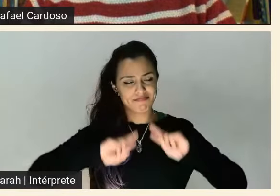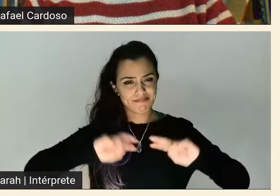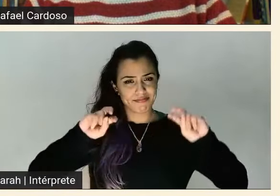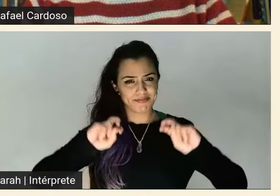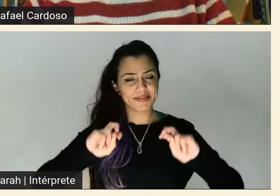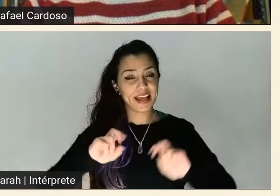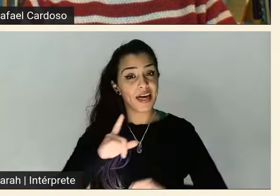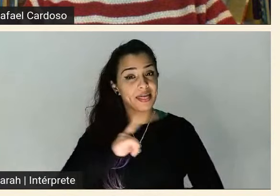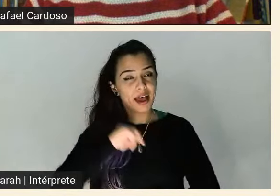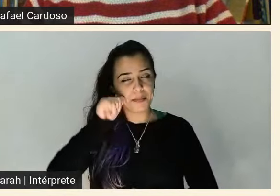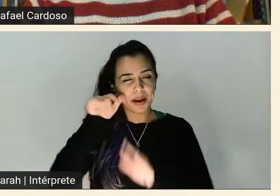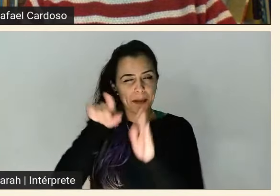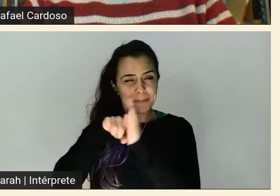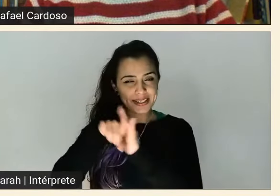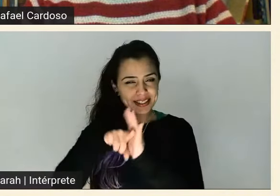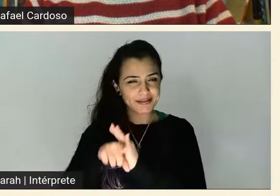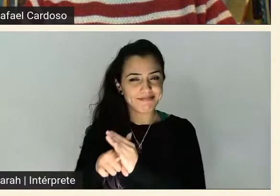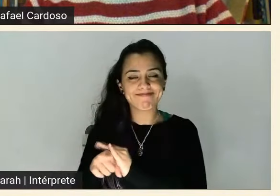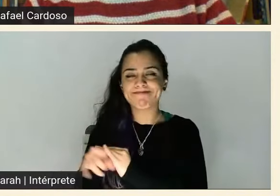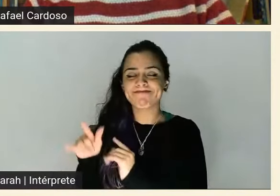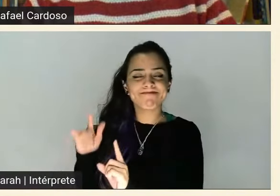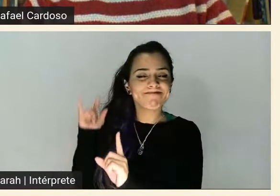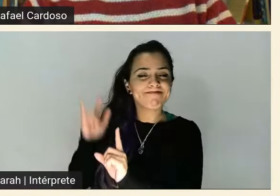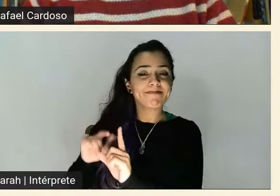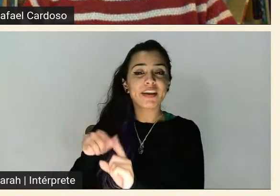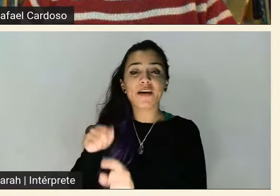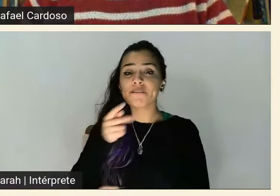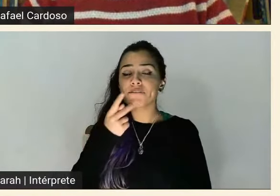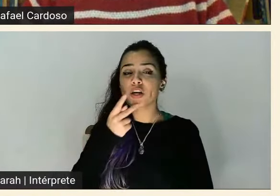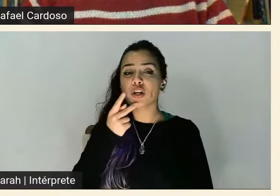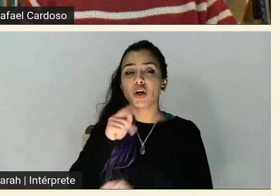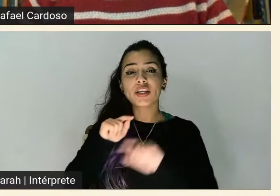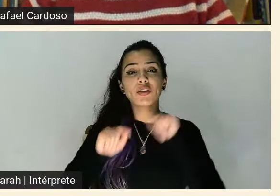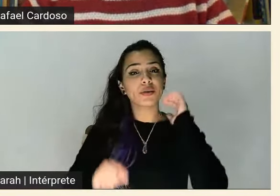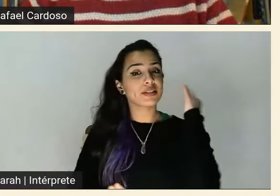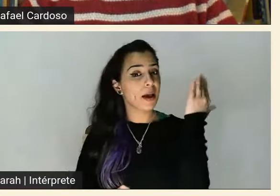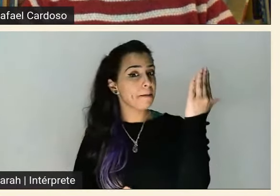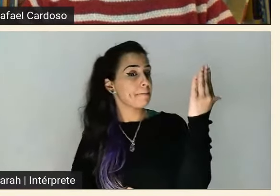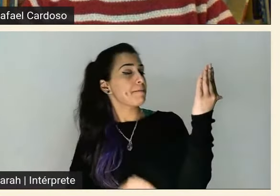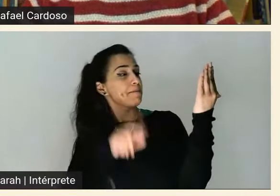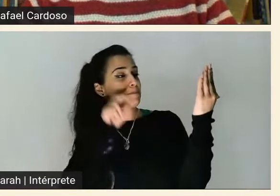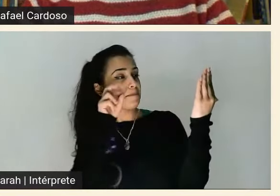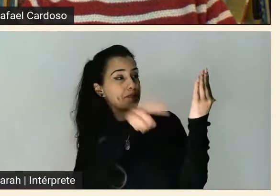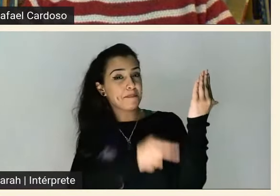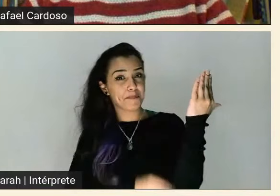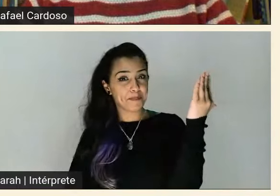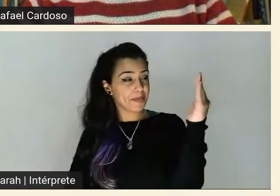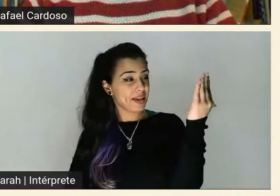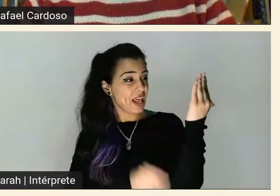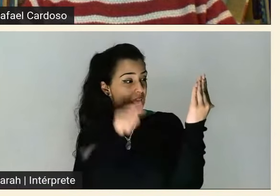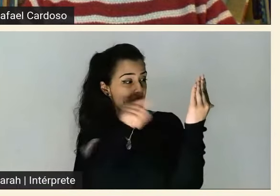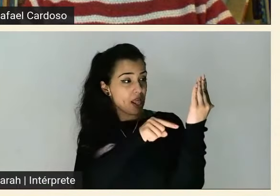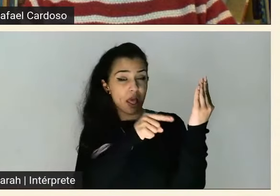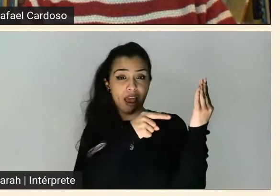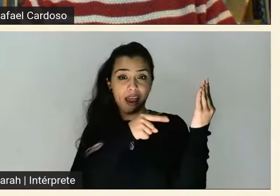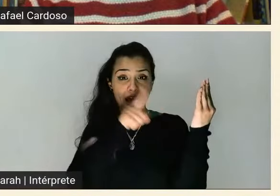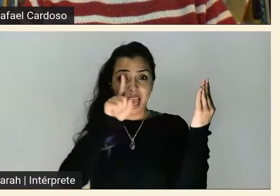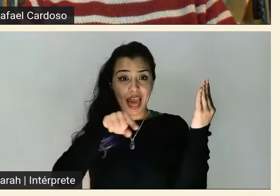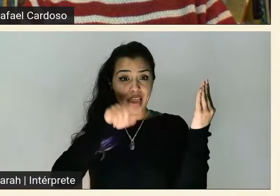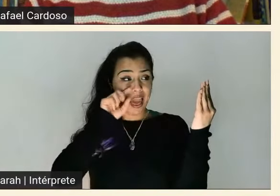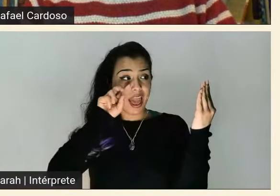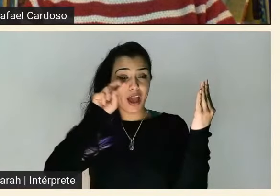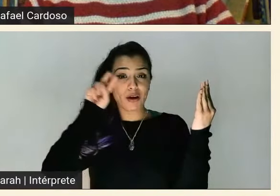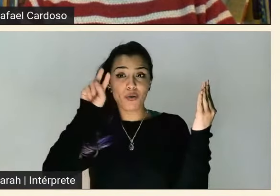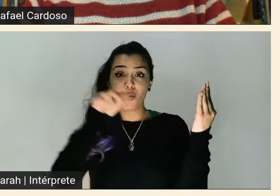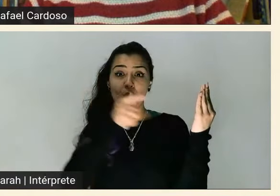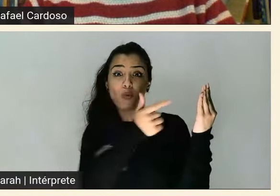querida disse outro dia para mim que o espelho que eu me olho não necessariamente é o espelho, é a imagem que as pessoas